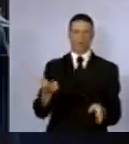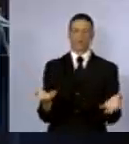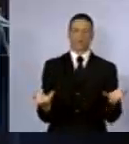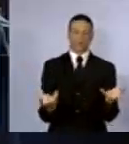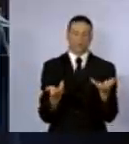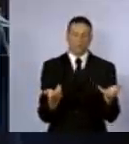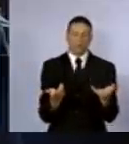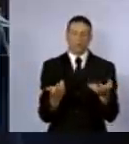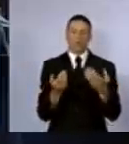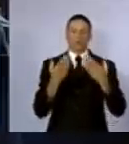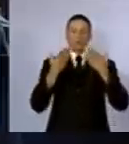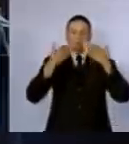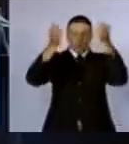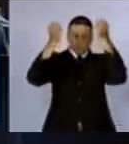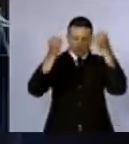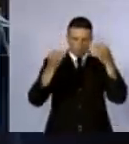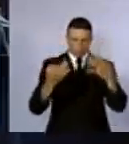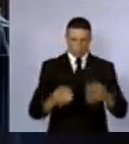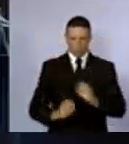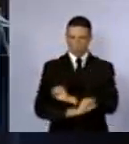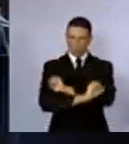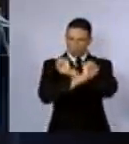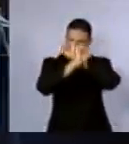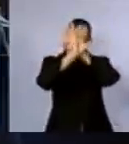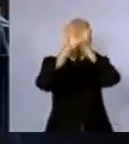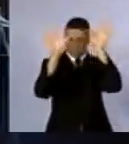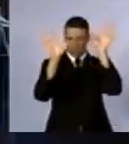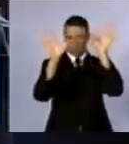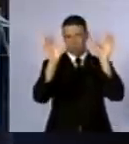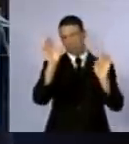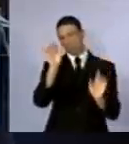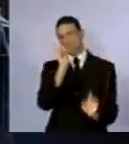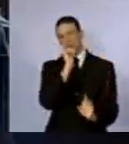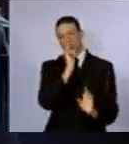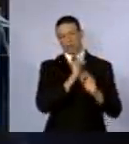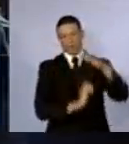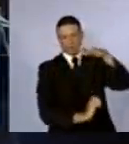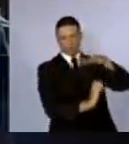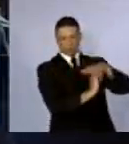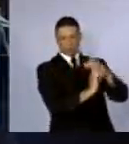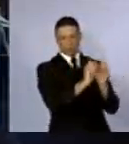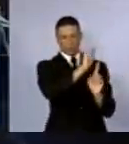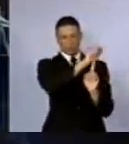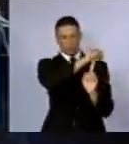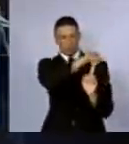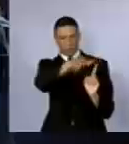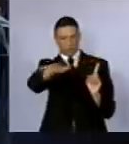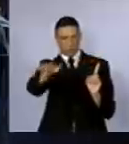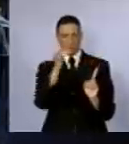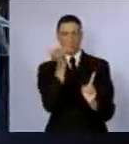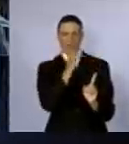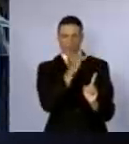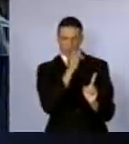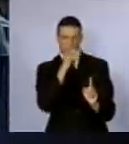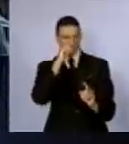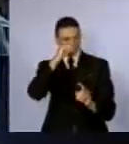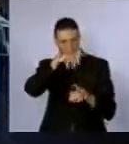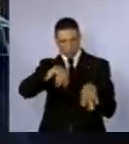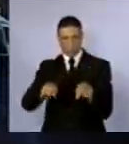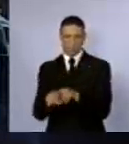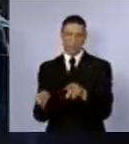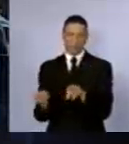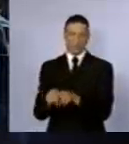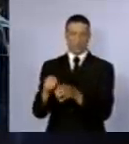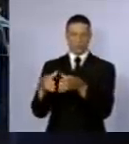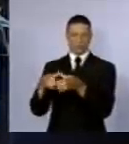de deixar claro que, no caso do setor elétrico, a gente tem, aí eu digo o Ministério de Minas e Energia e a